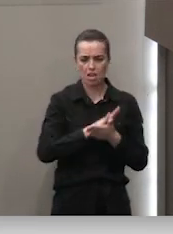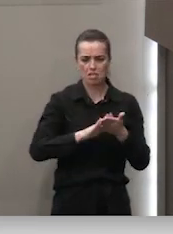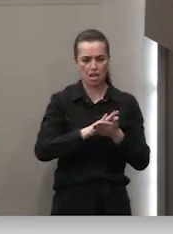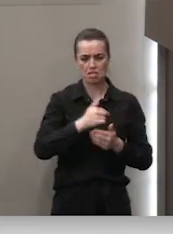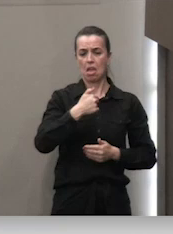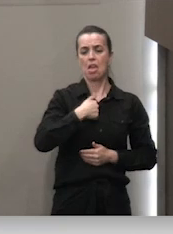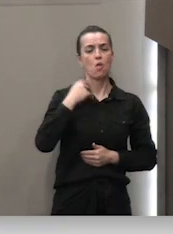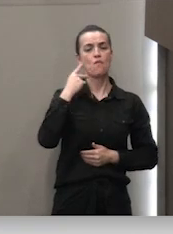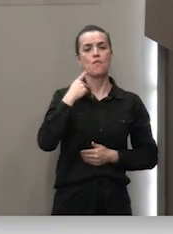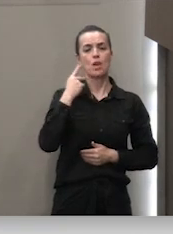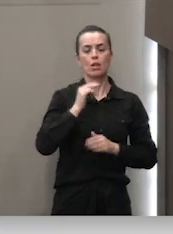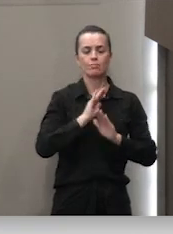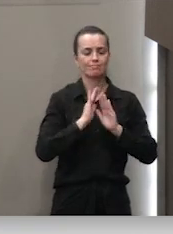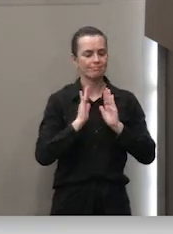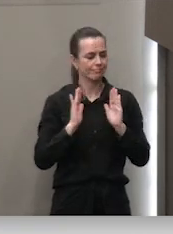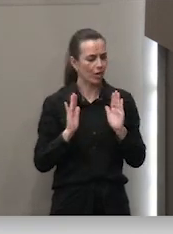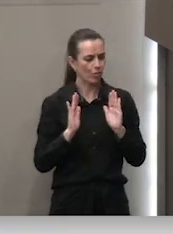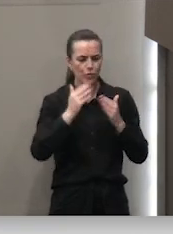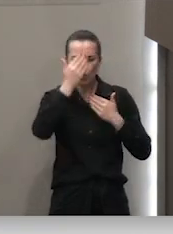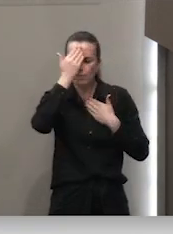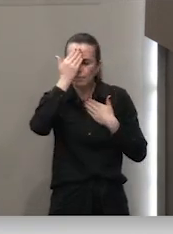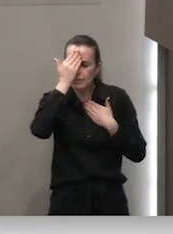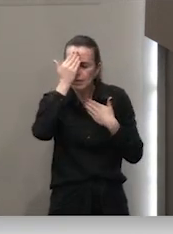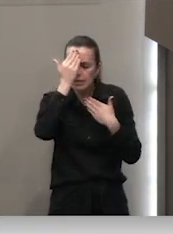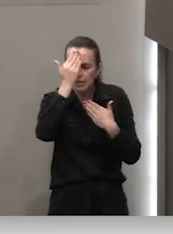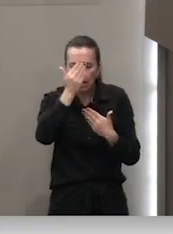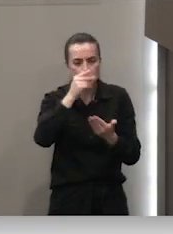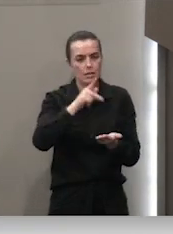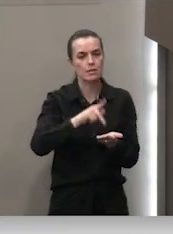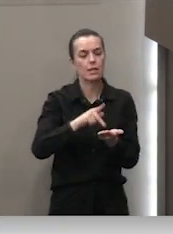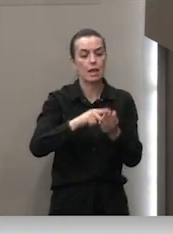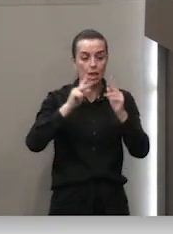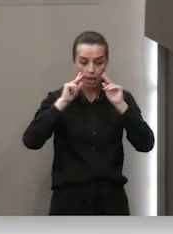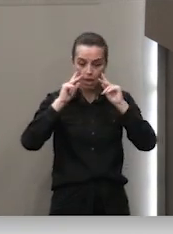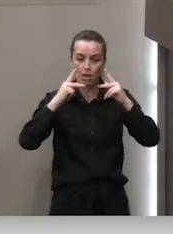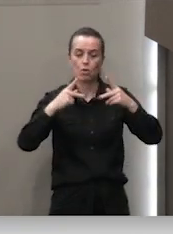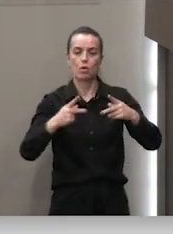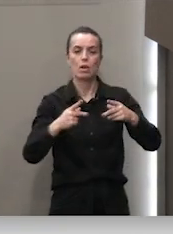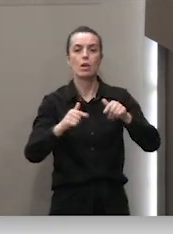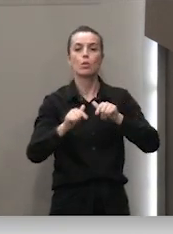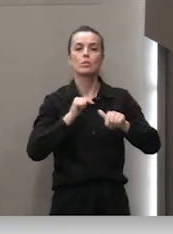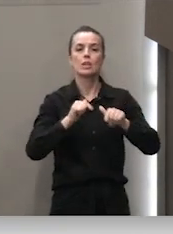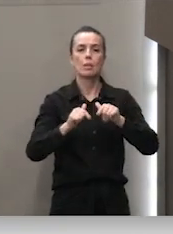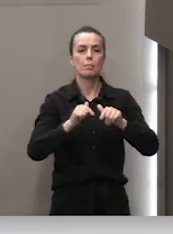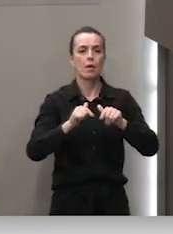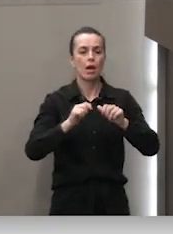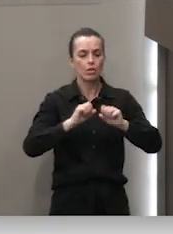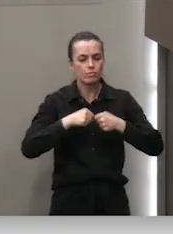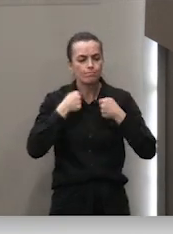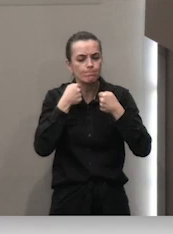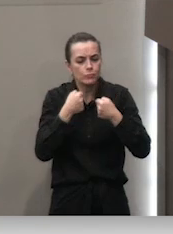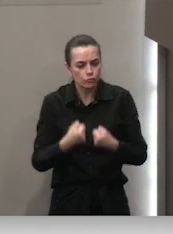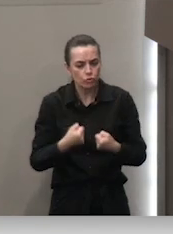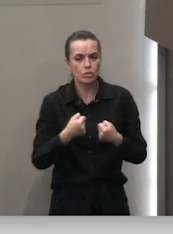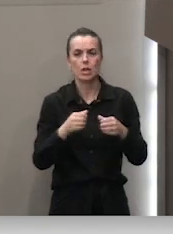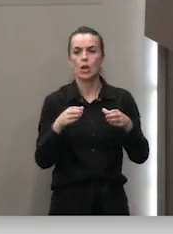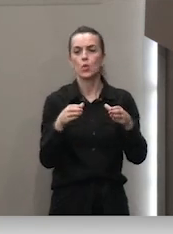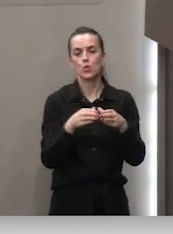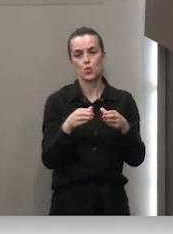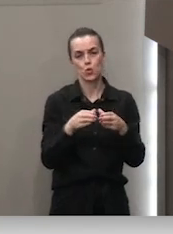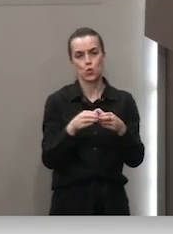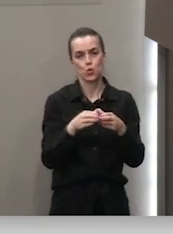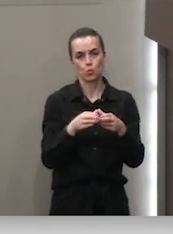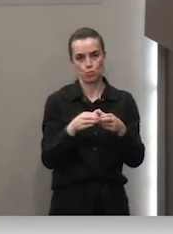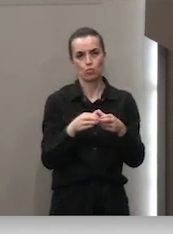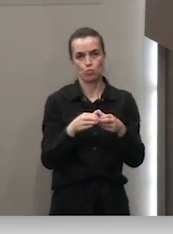foi realmente, agradeço aqui de público e quero reconhecer o trabalho dedicado das equipes e que nunca